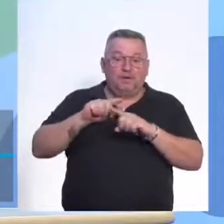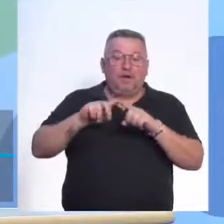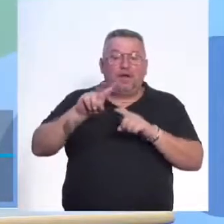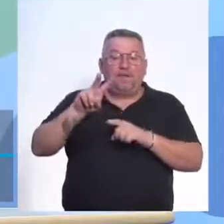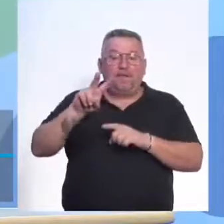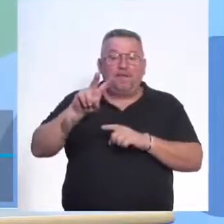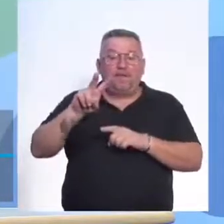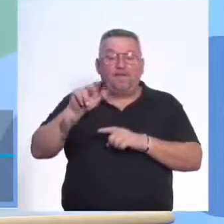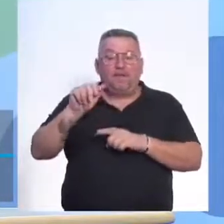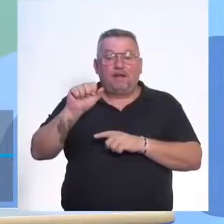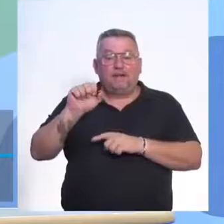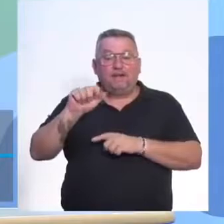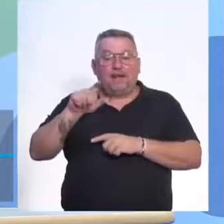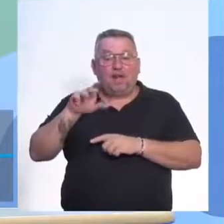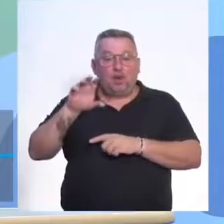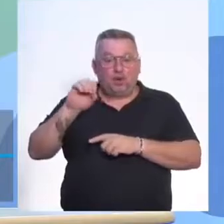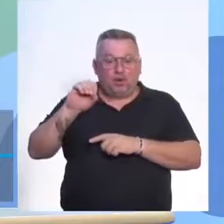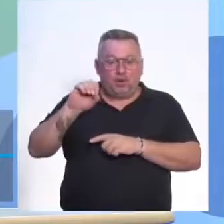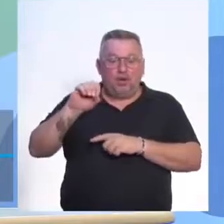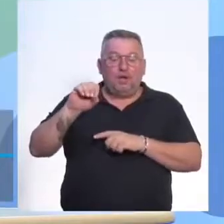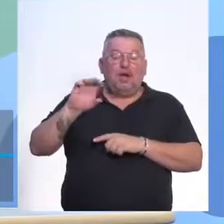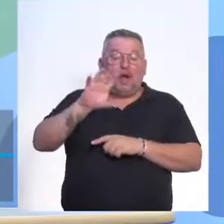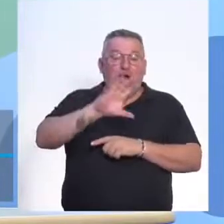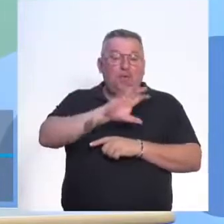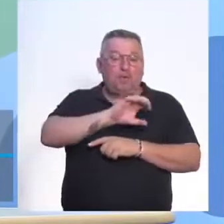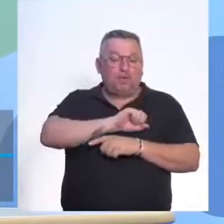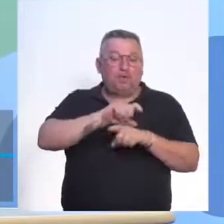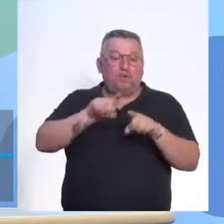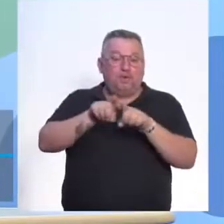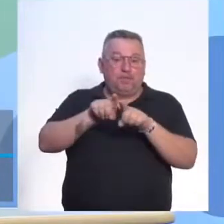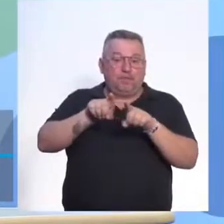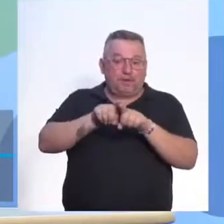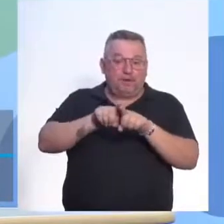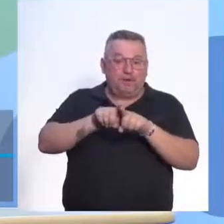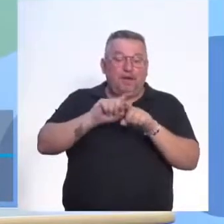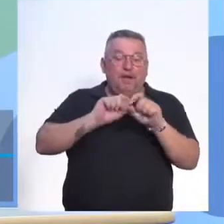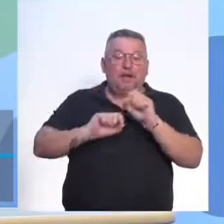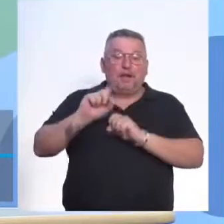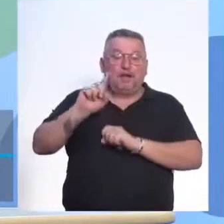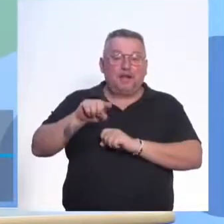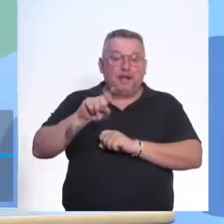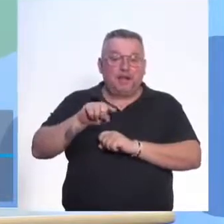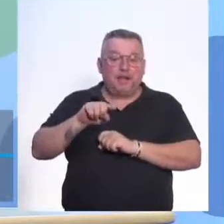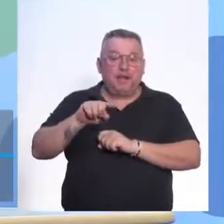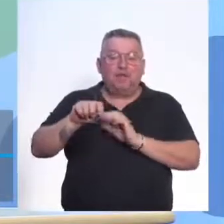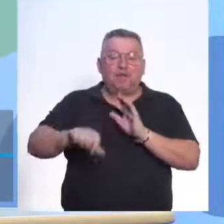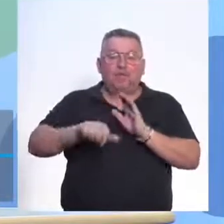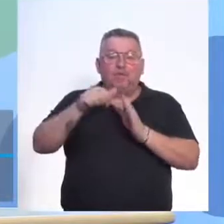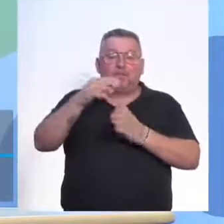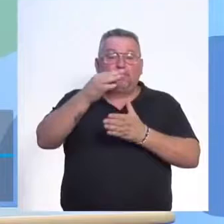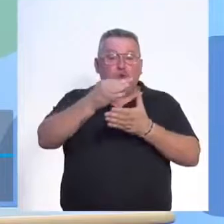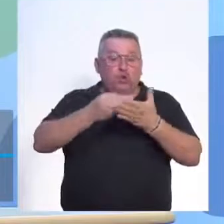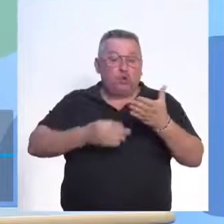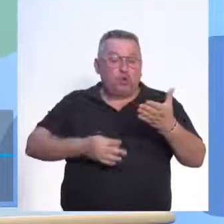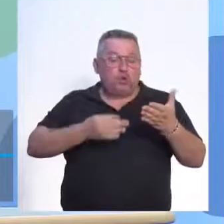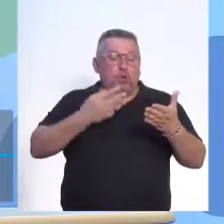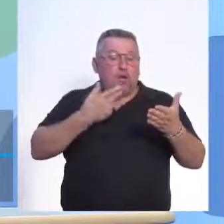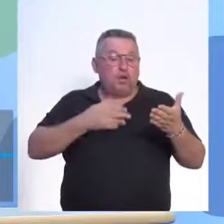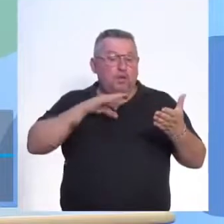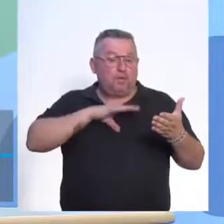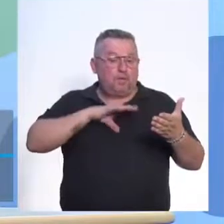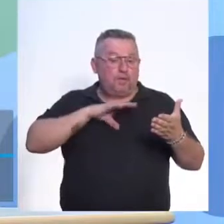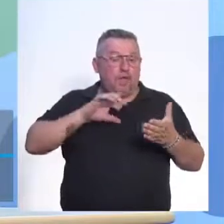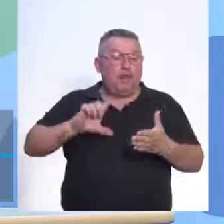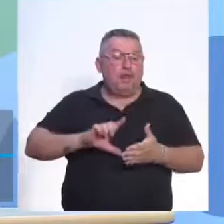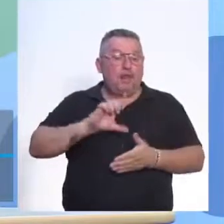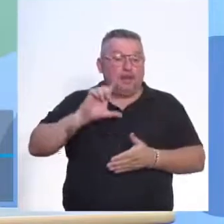amorosa, que também surgiu na Idade Média, né, no período feudal, que é quando os primeiros textos em língua portuguesa, em literatura em